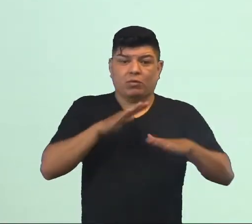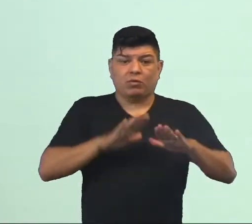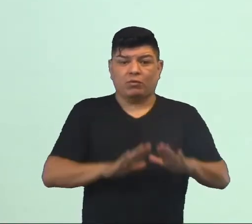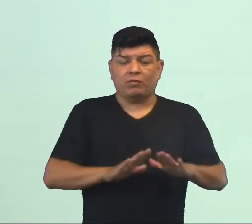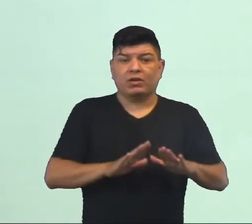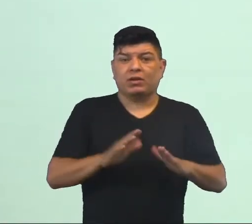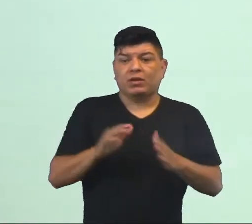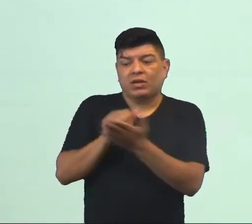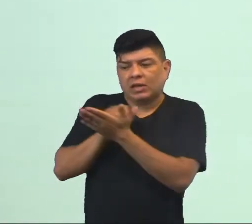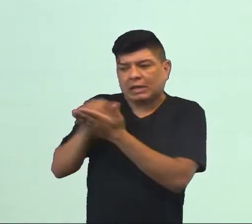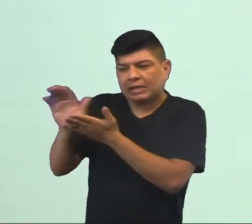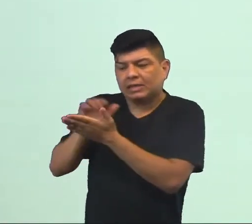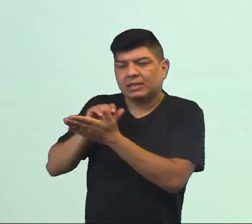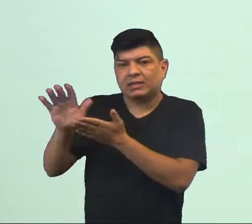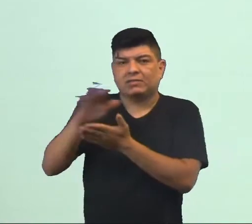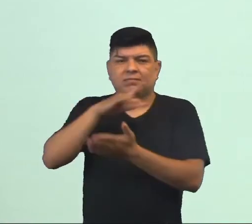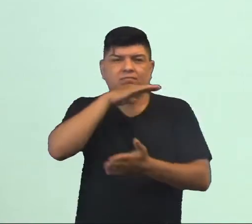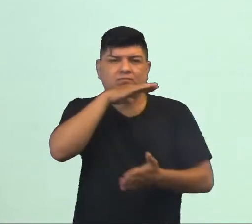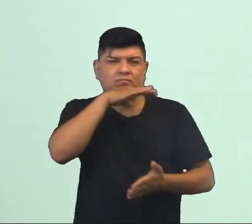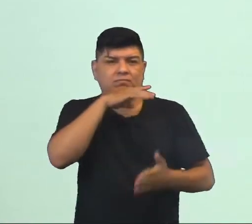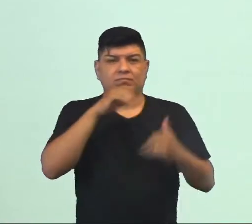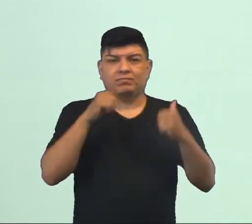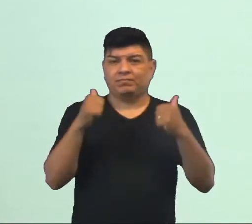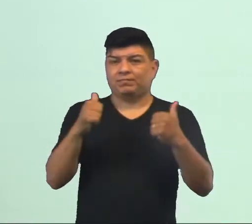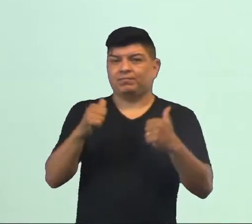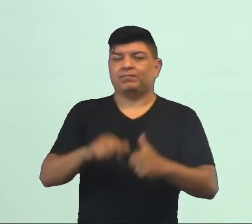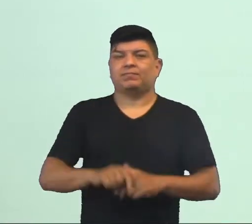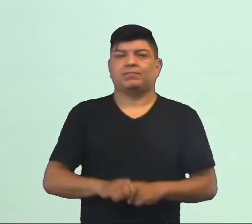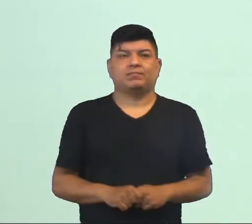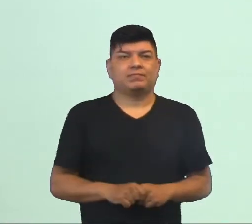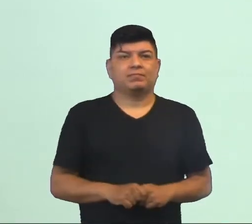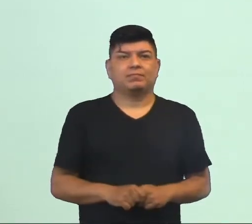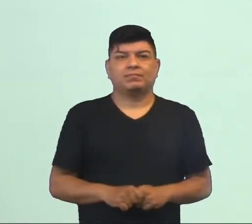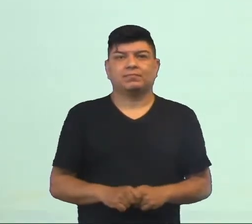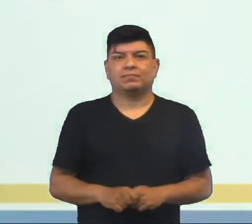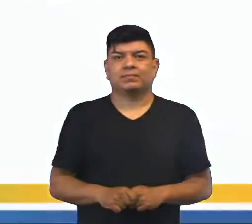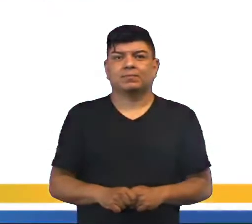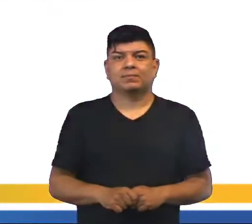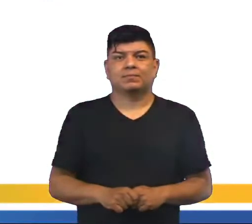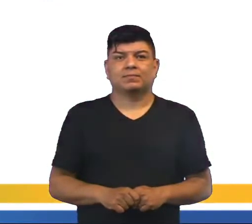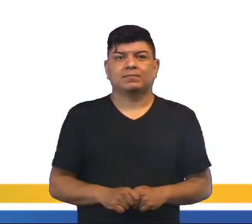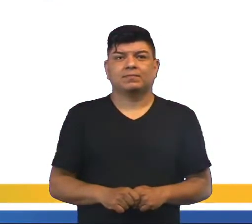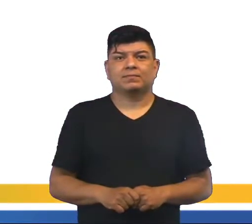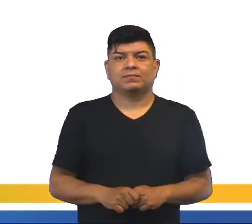elimina o que não serve. Certinho? Vamos conhecer como funciona.